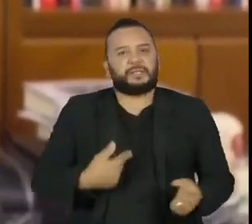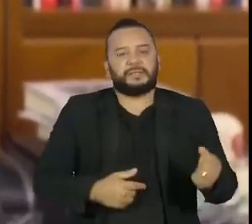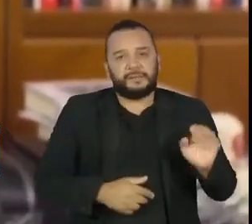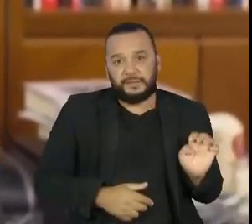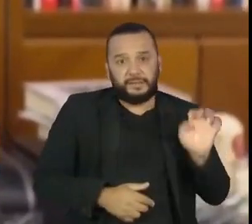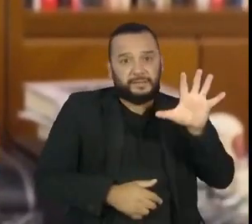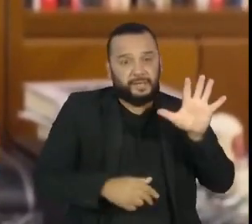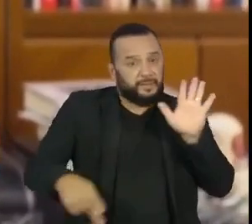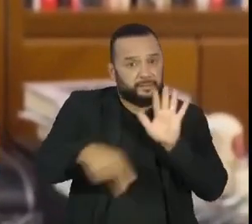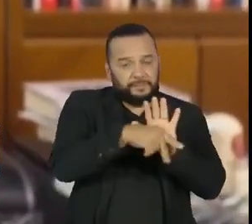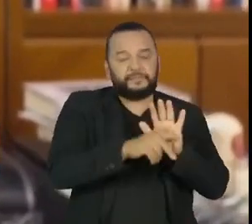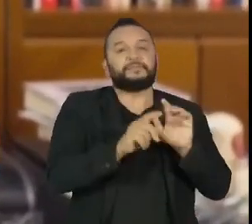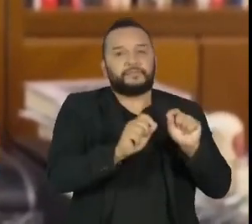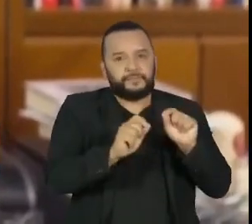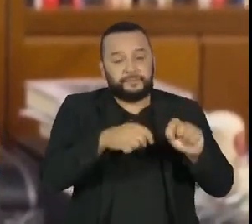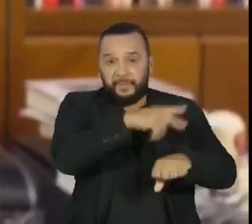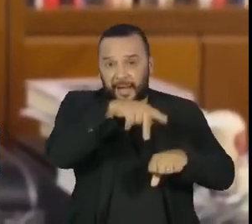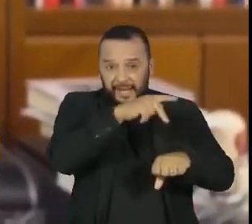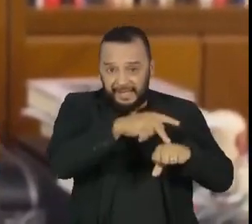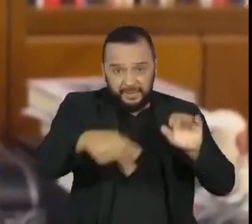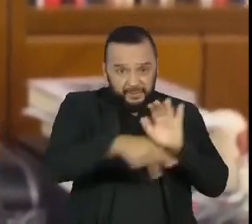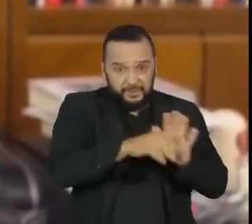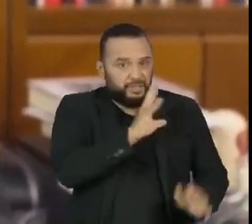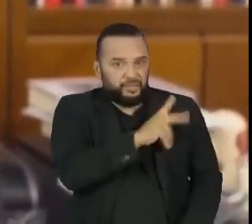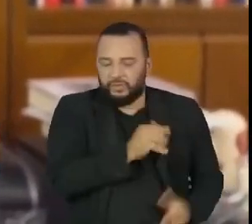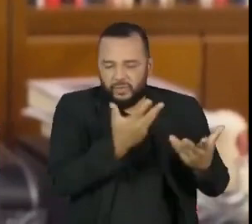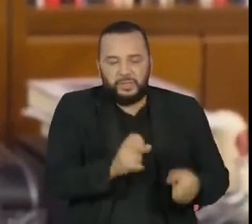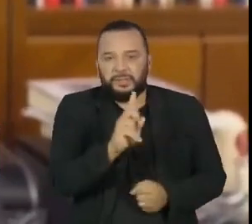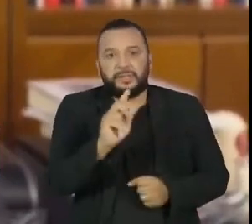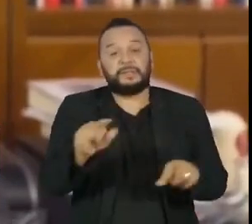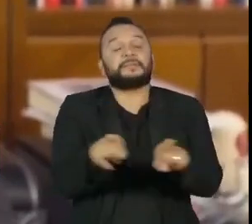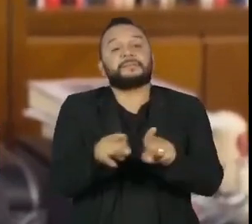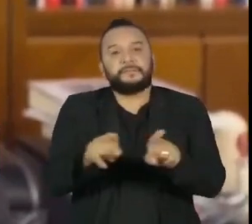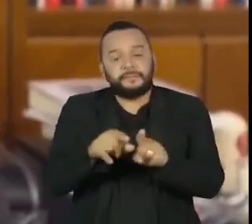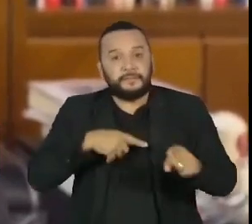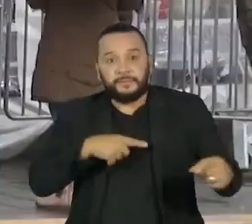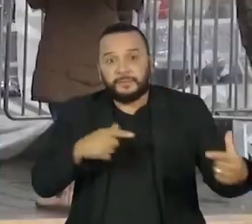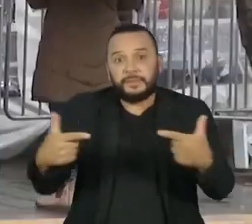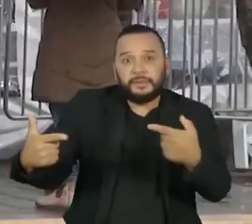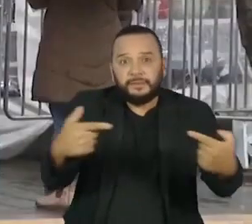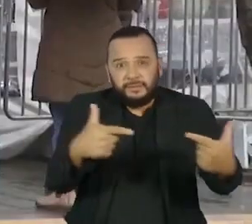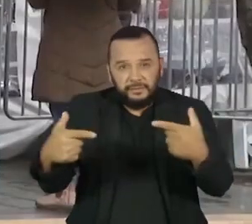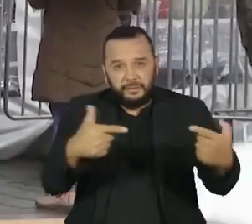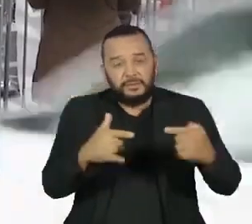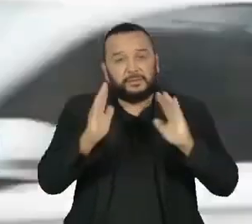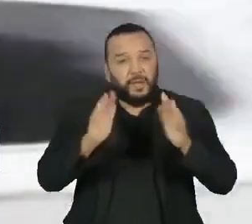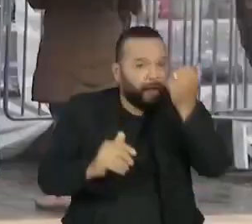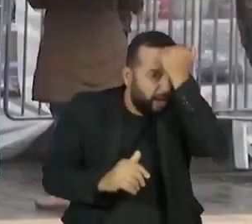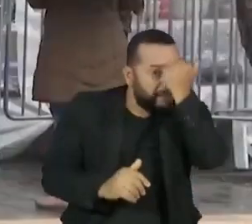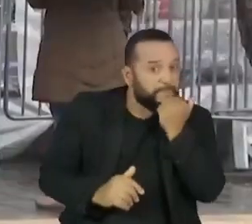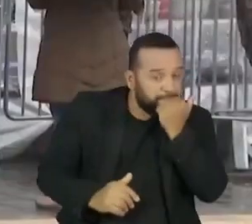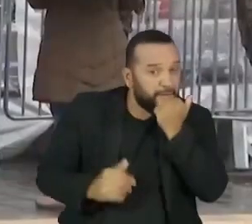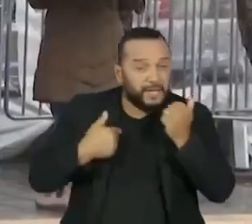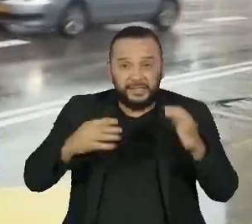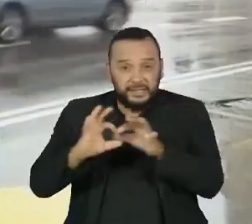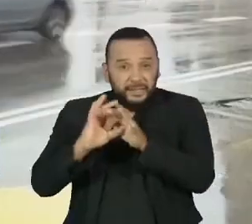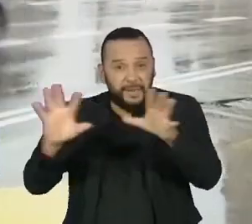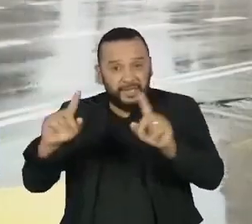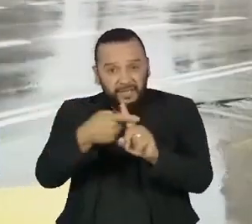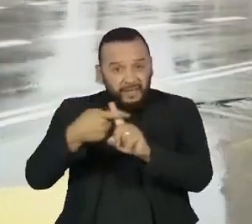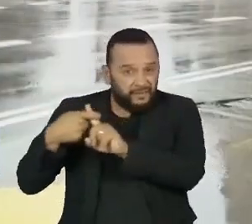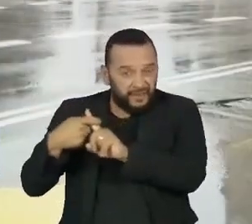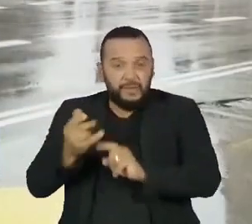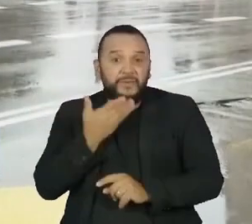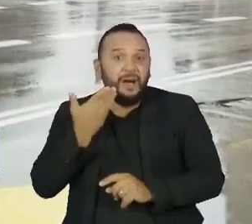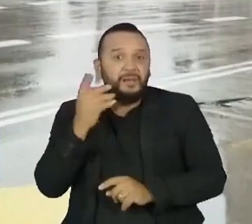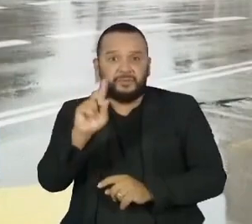sobre a guerra com ramaz ele disse que a libertação dos reféns não acontecerá a qualquer preço internamente nanaho é acusado pelos